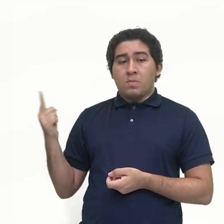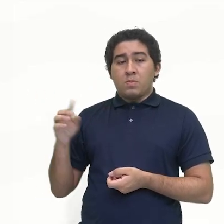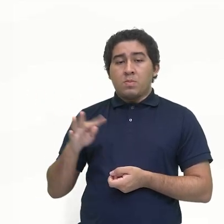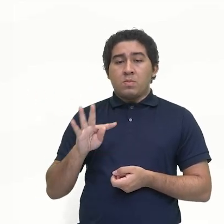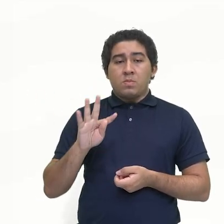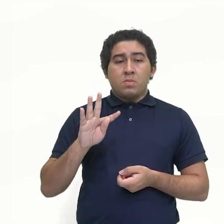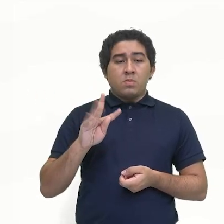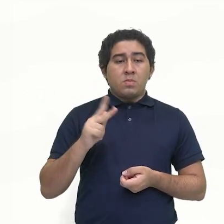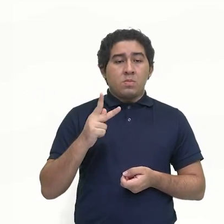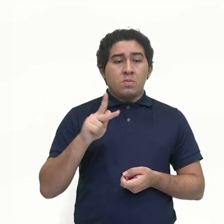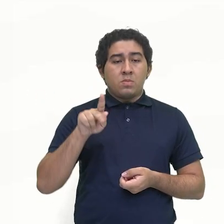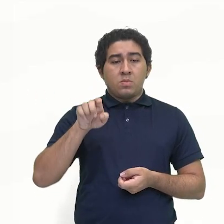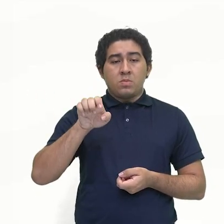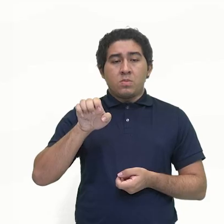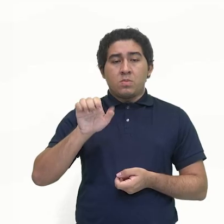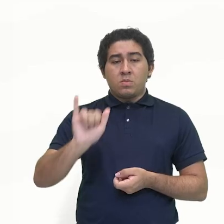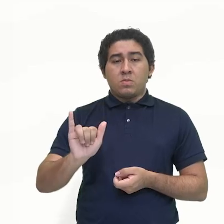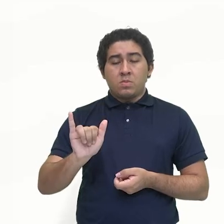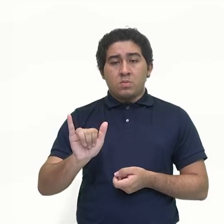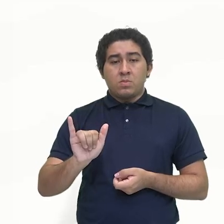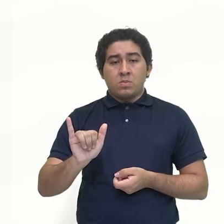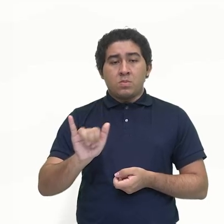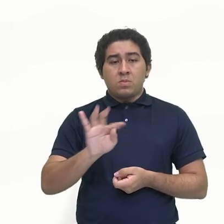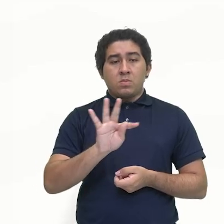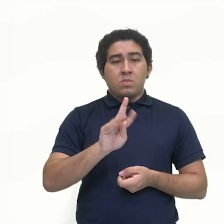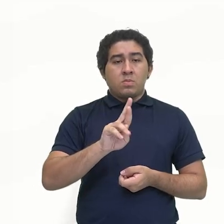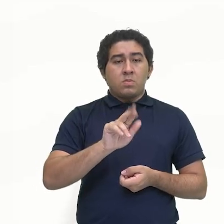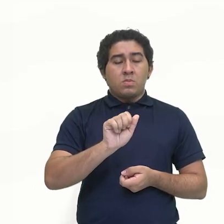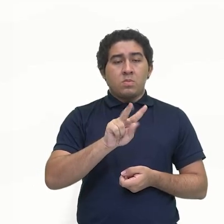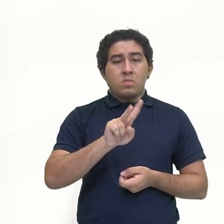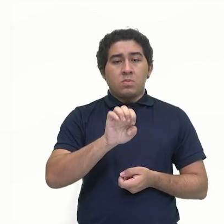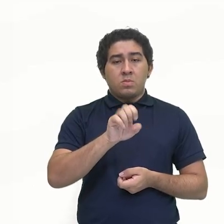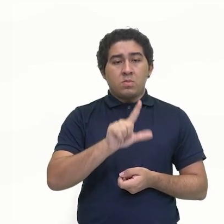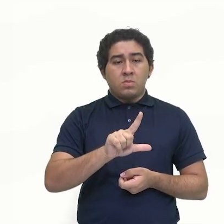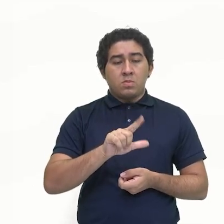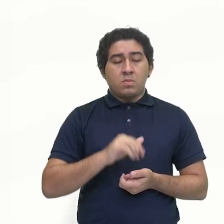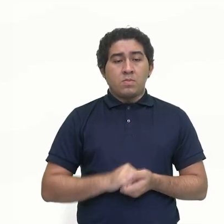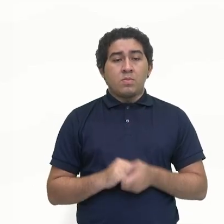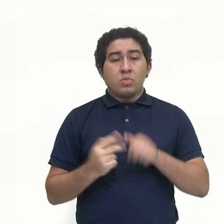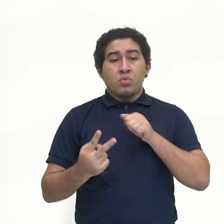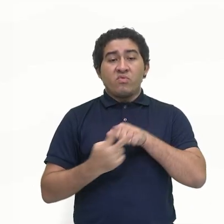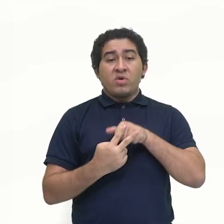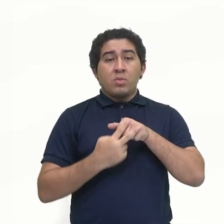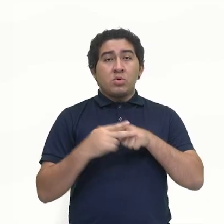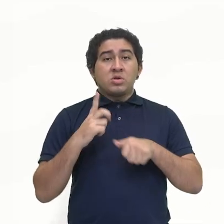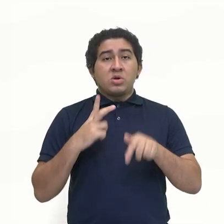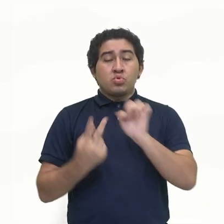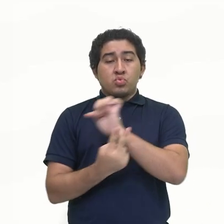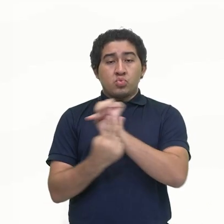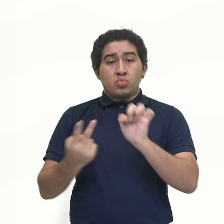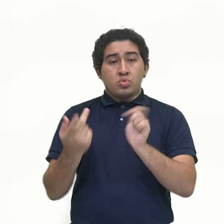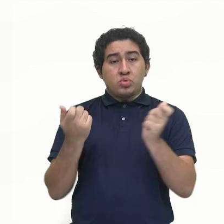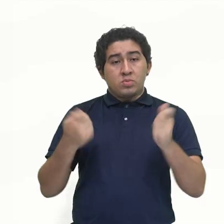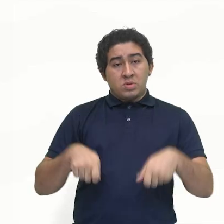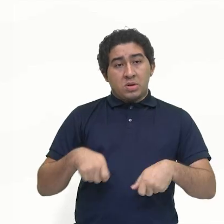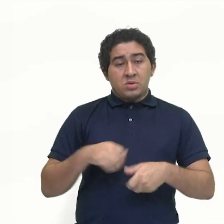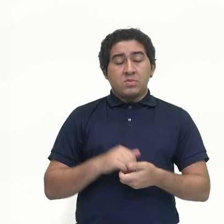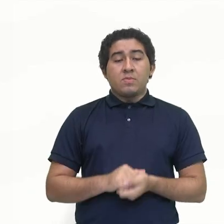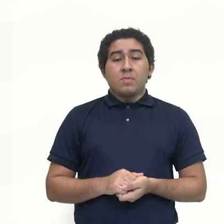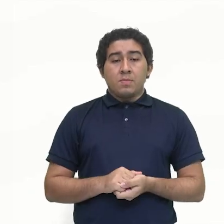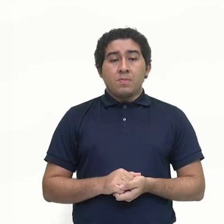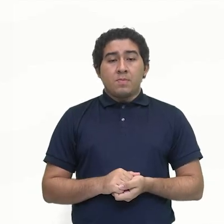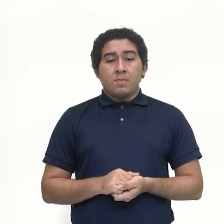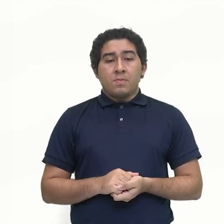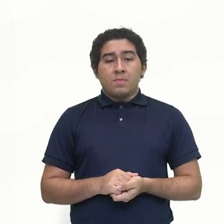ó, they travel. O verbo travel, existem 2 formas. Eu vou falar aqui para